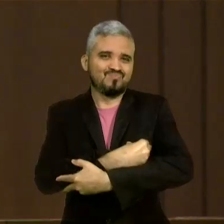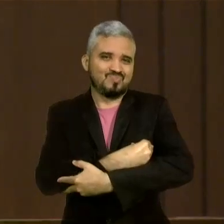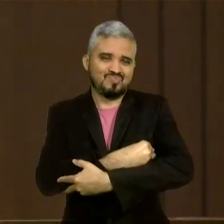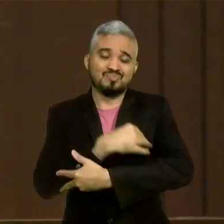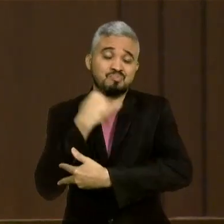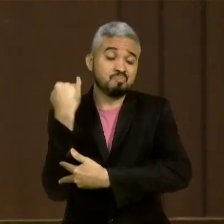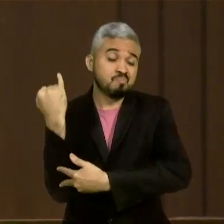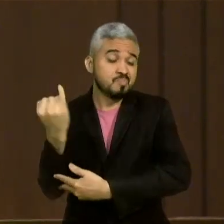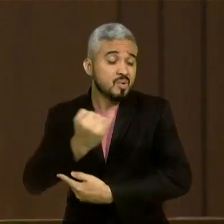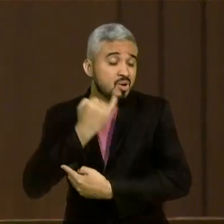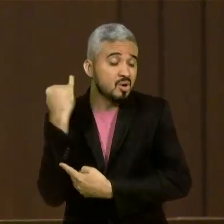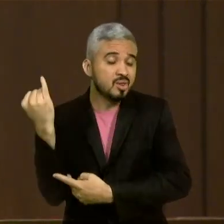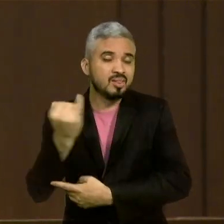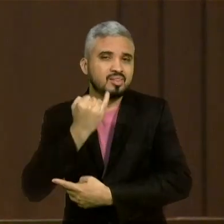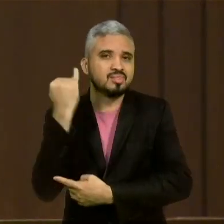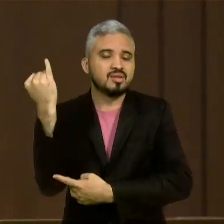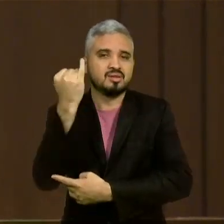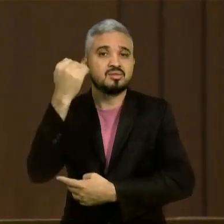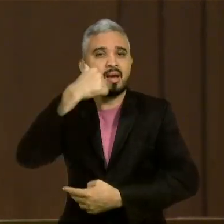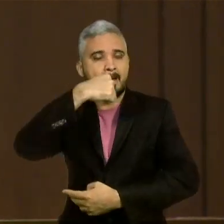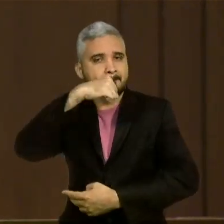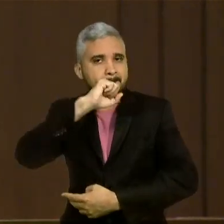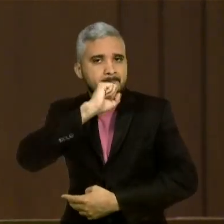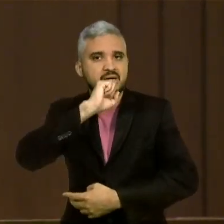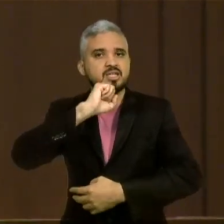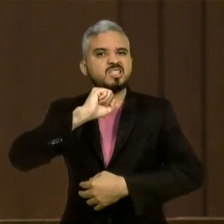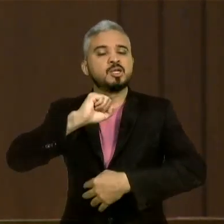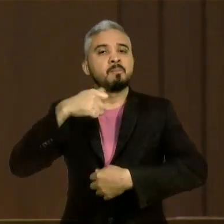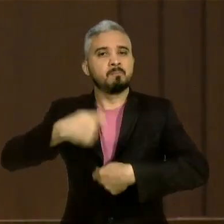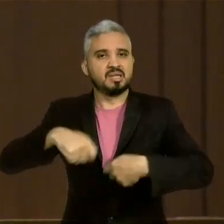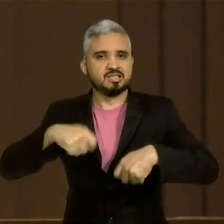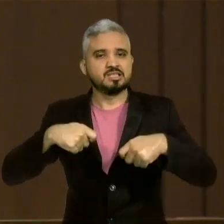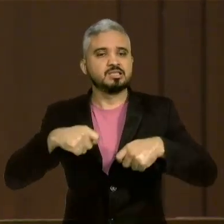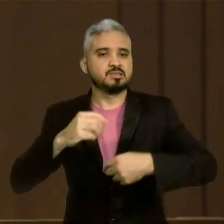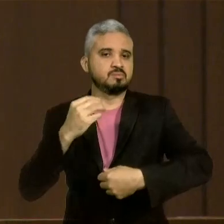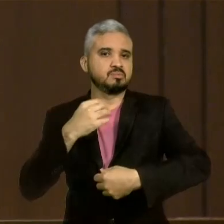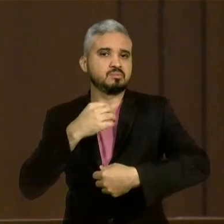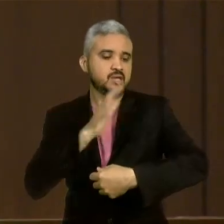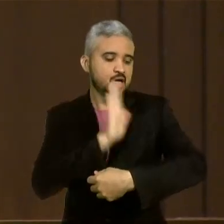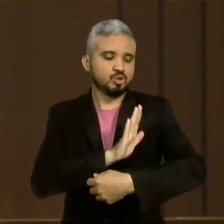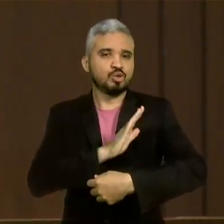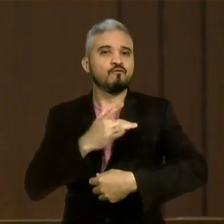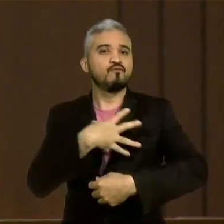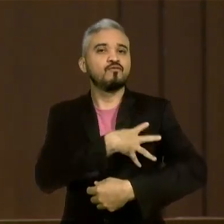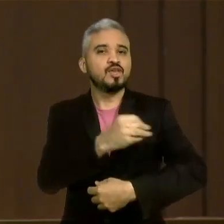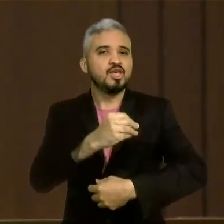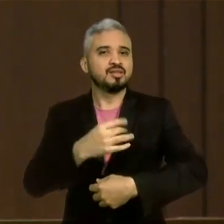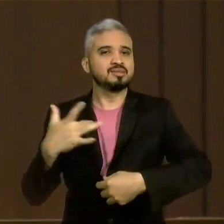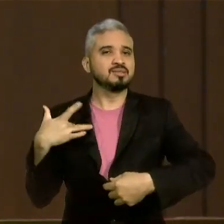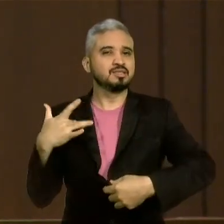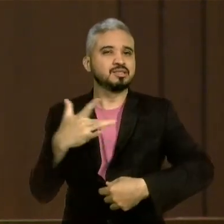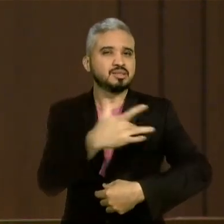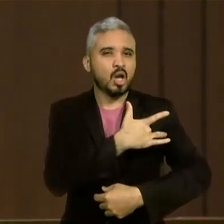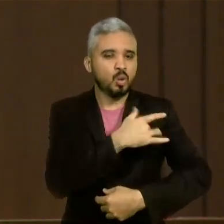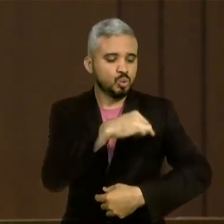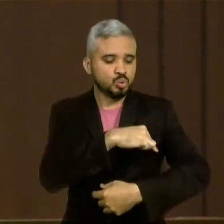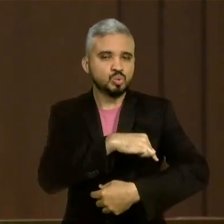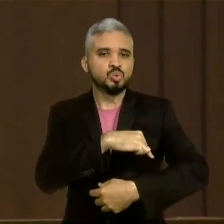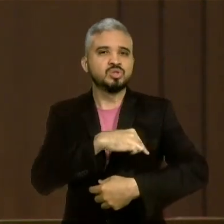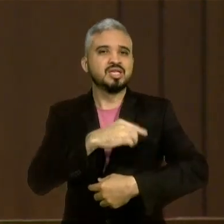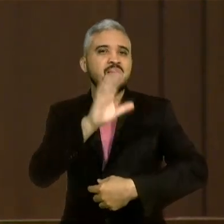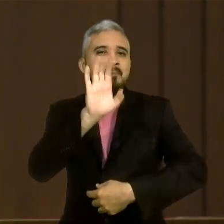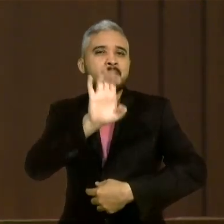as mães façam a amamentação do ponto de vista de saúde, fortalecimento do sistema